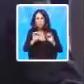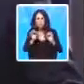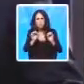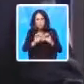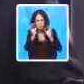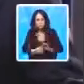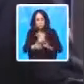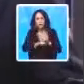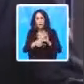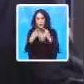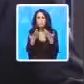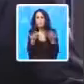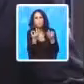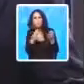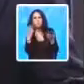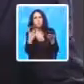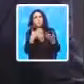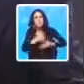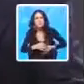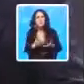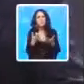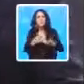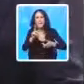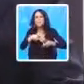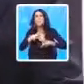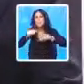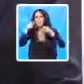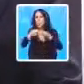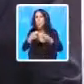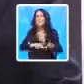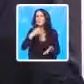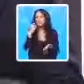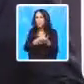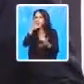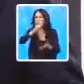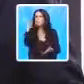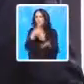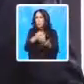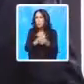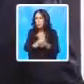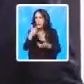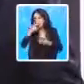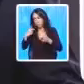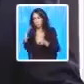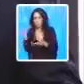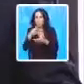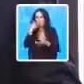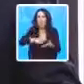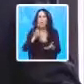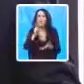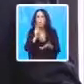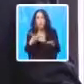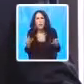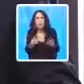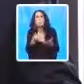externas sérias, que nos permitam saber aquele custo que o Estado suportou, quer dizer, que os contribuintes suportaram, qual foi